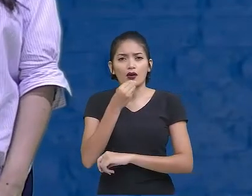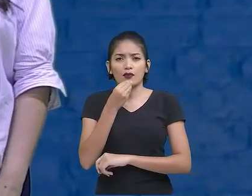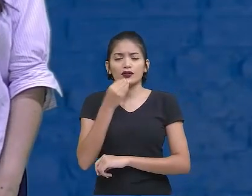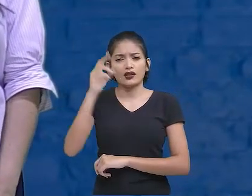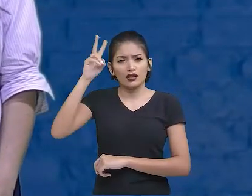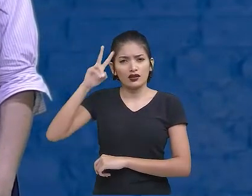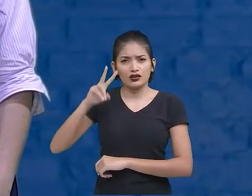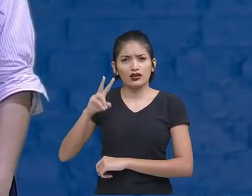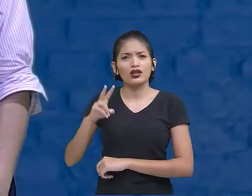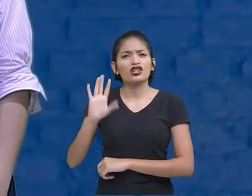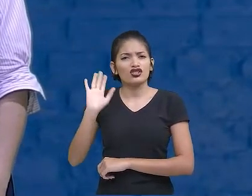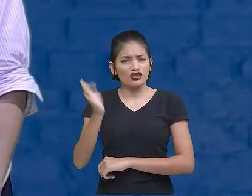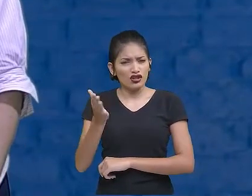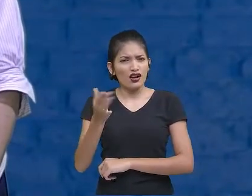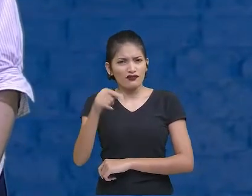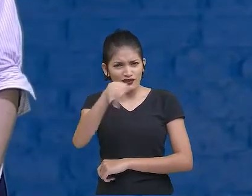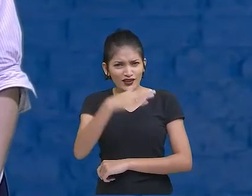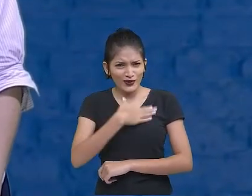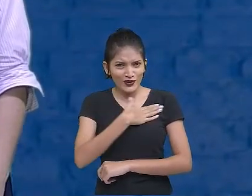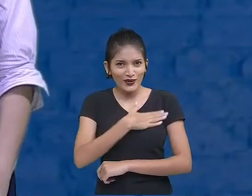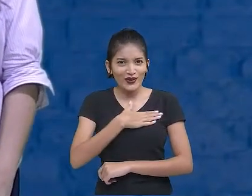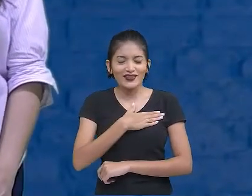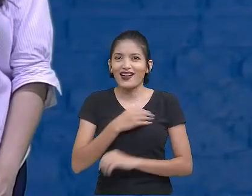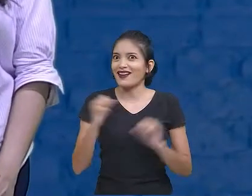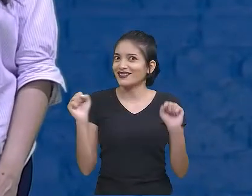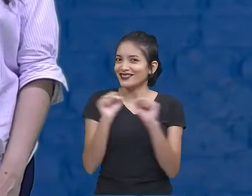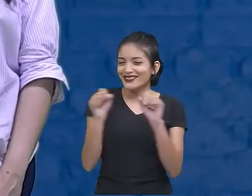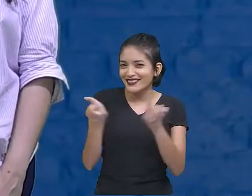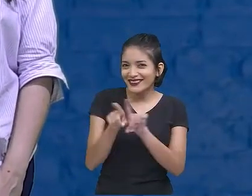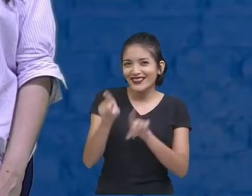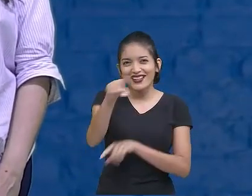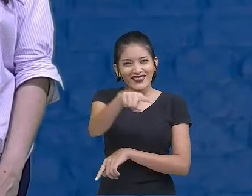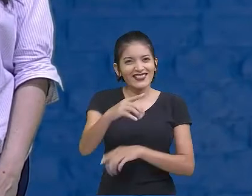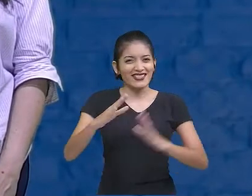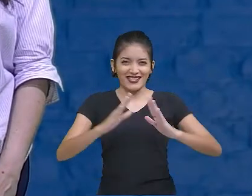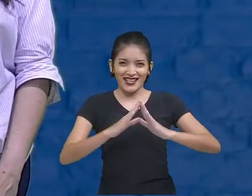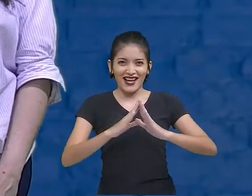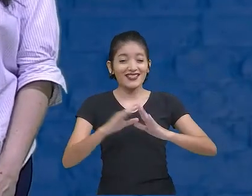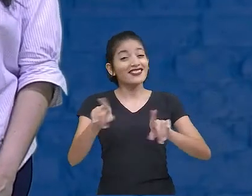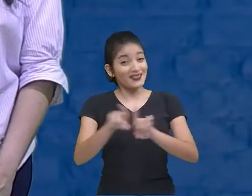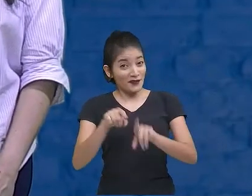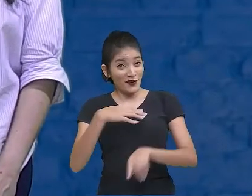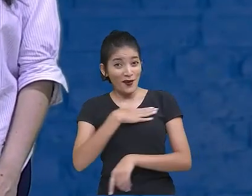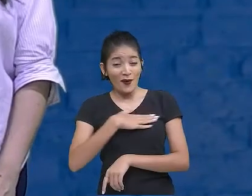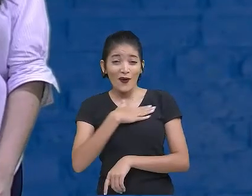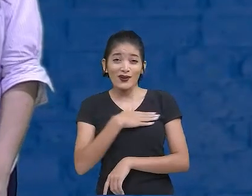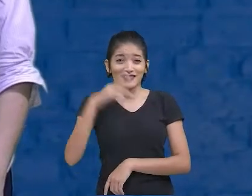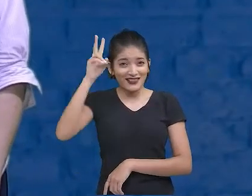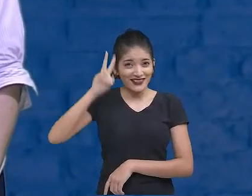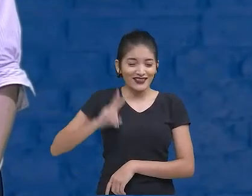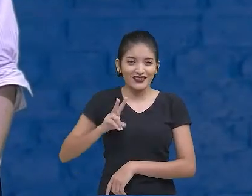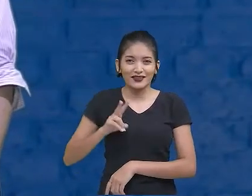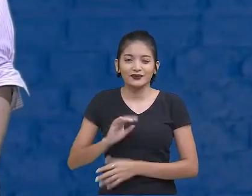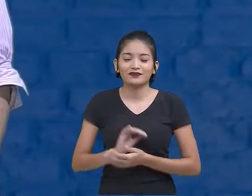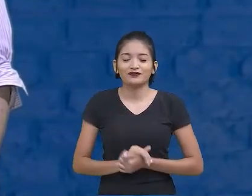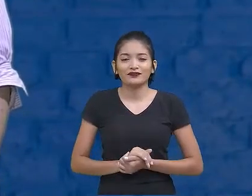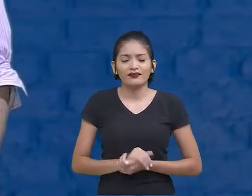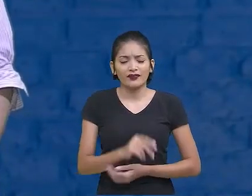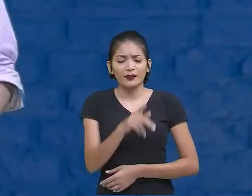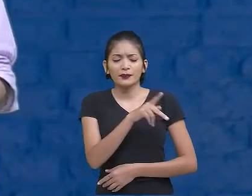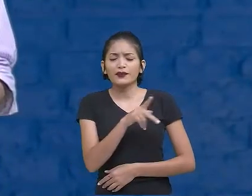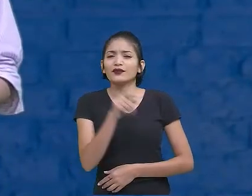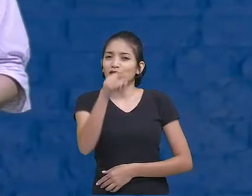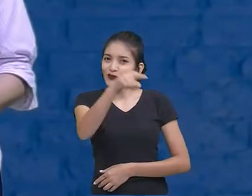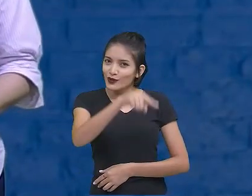Alguém gosta de história? Ah, eu adoro história. E você de casa? Gosta da história? Professor, os seus